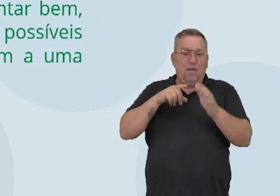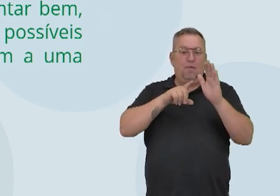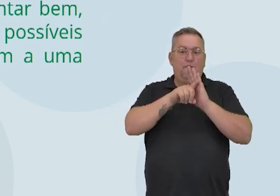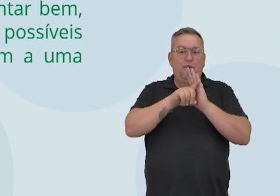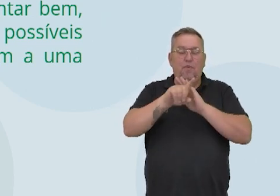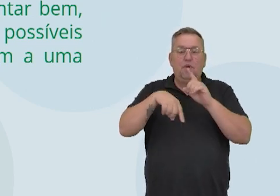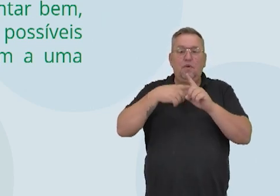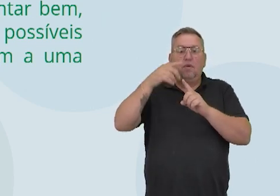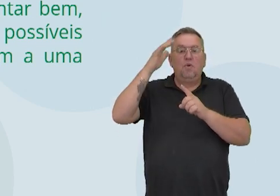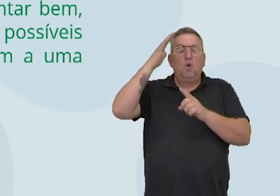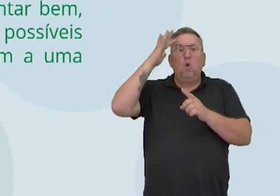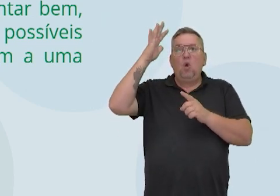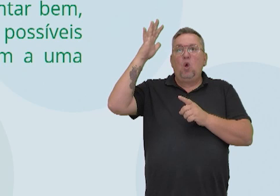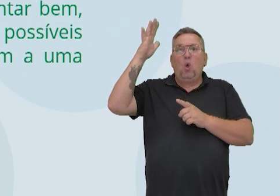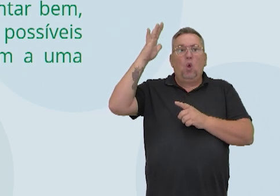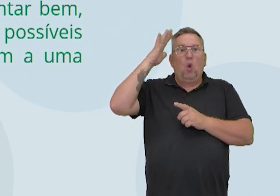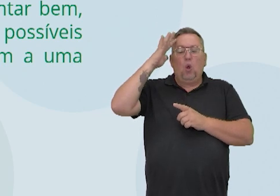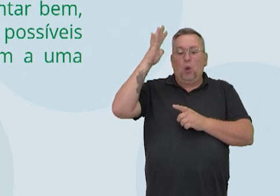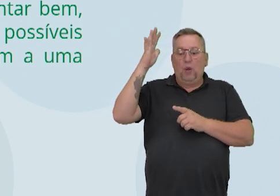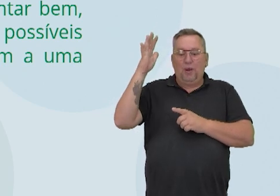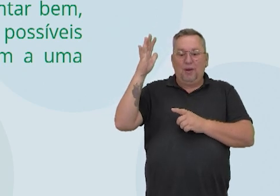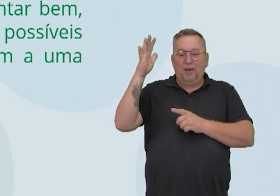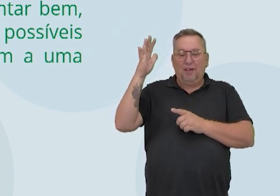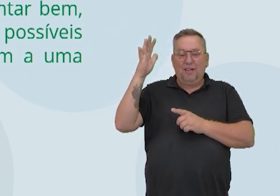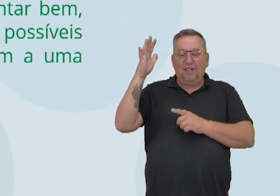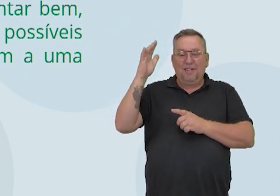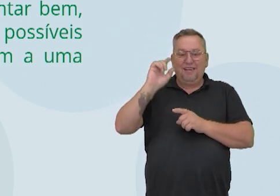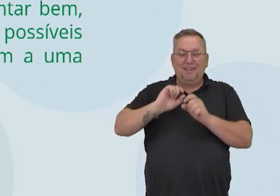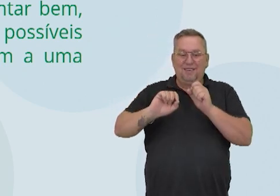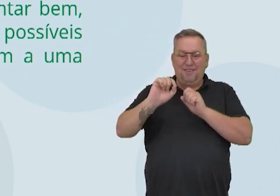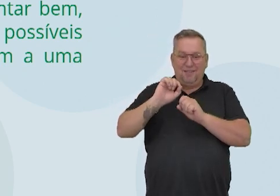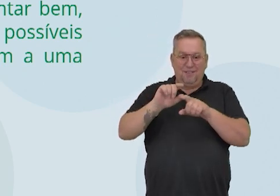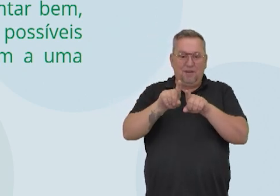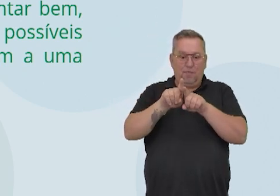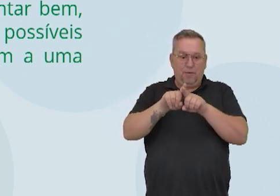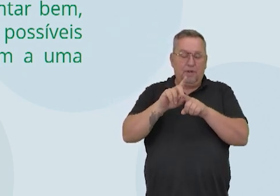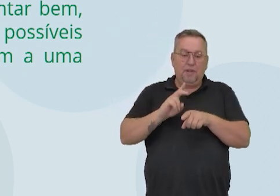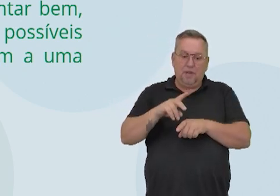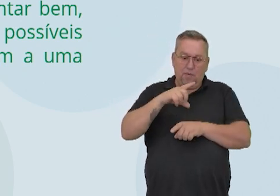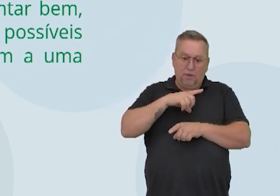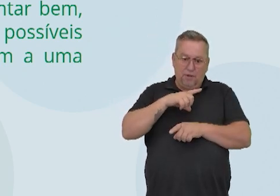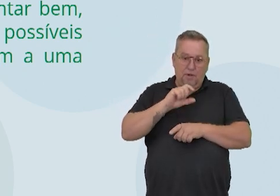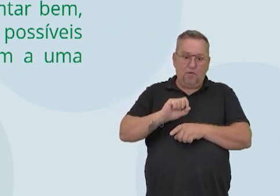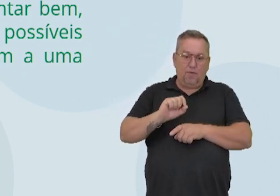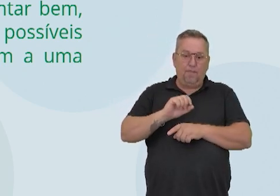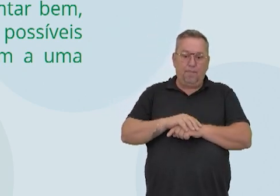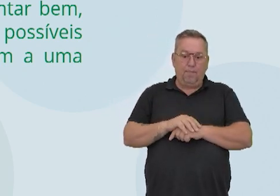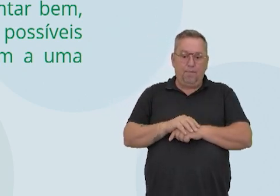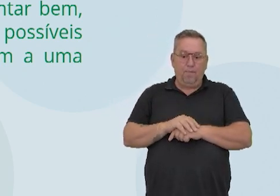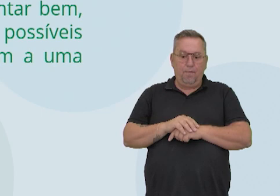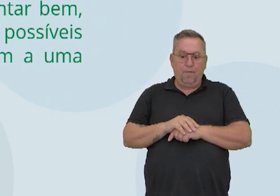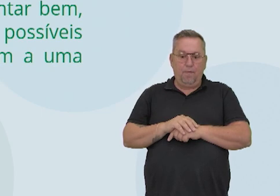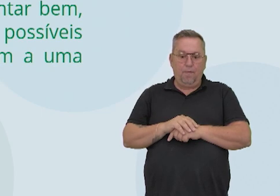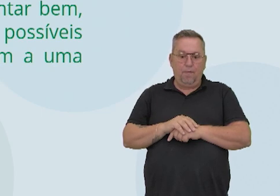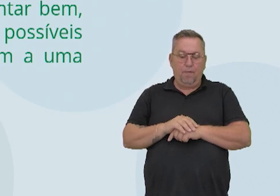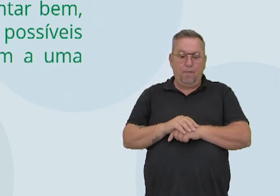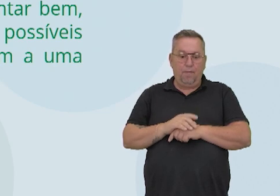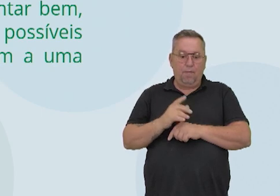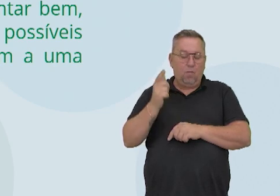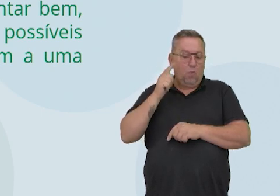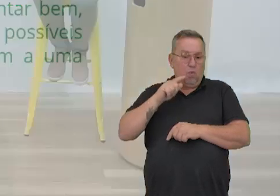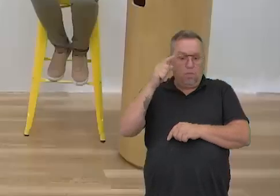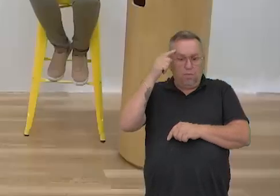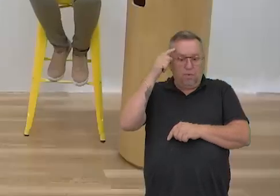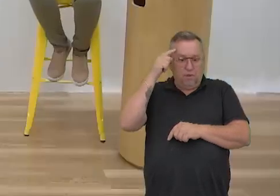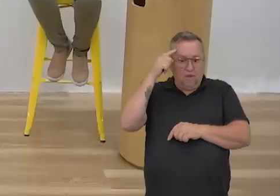mais filosófica, tá? O que predomina também, tá? Sempre tem exceção, claro, mas não sei, não consigo pensar se a